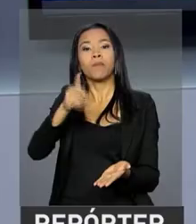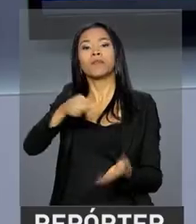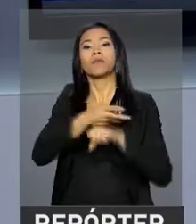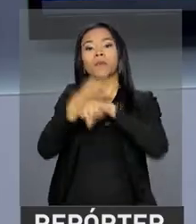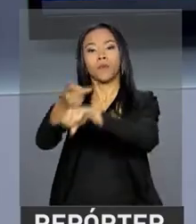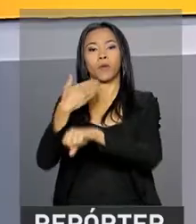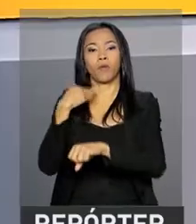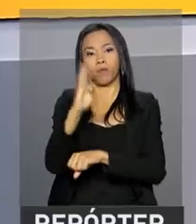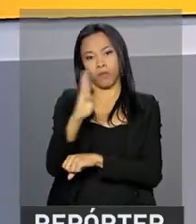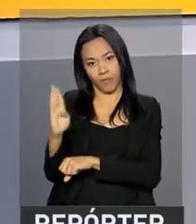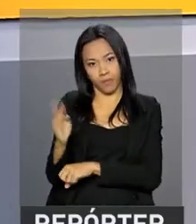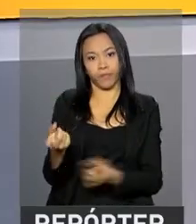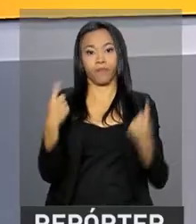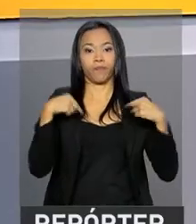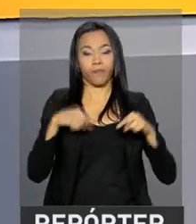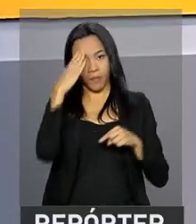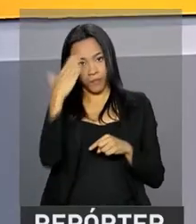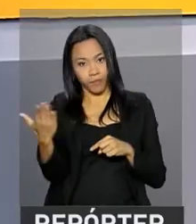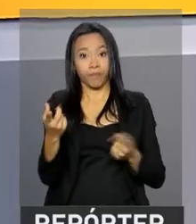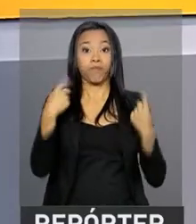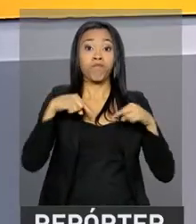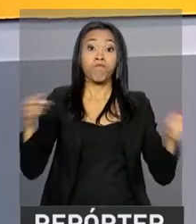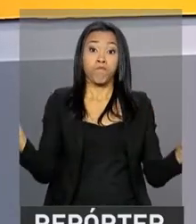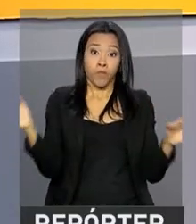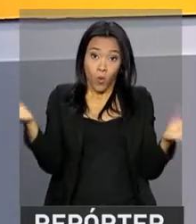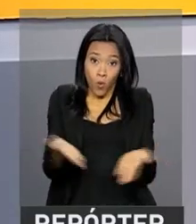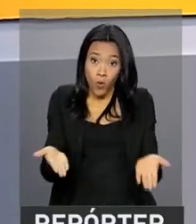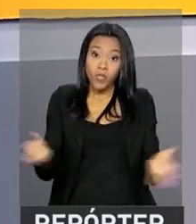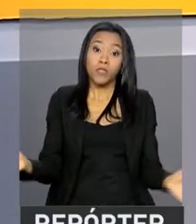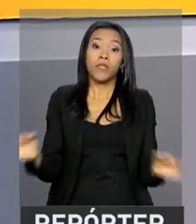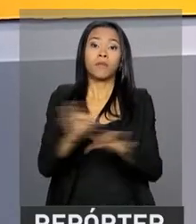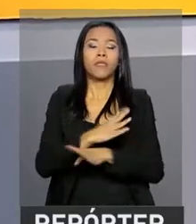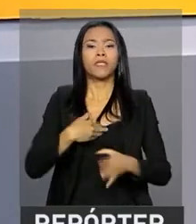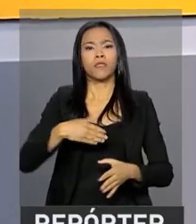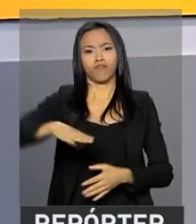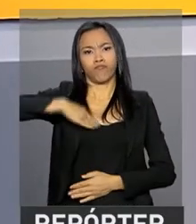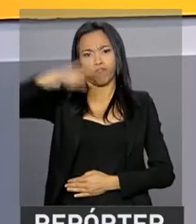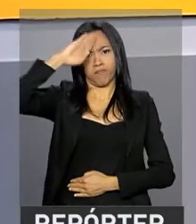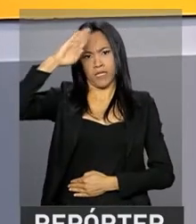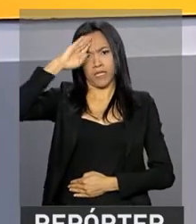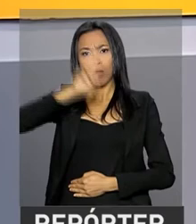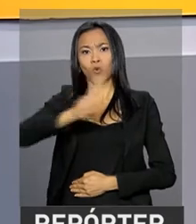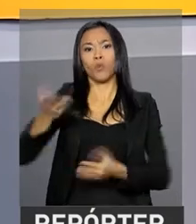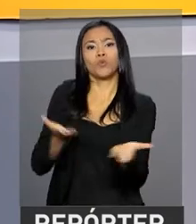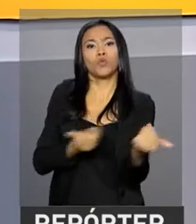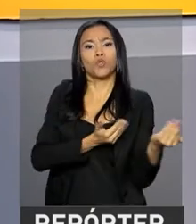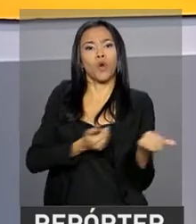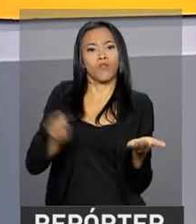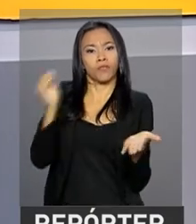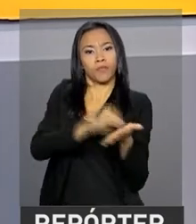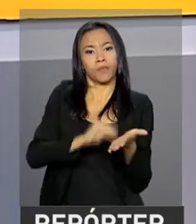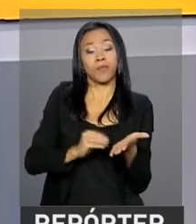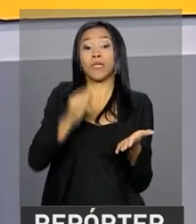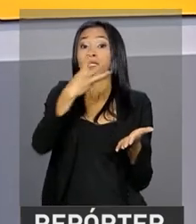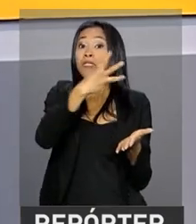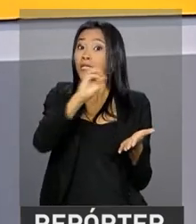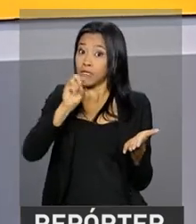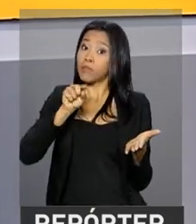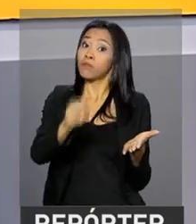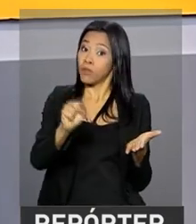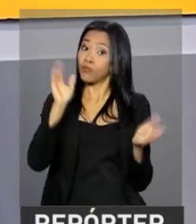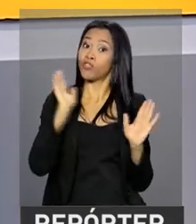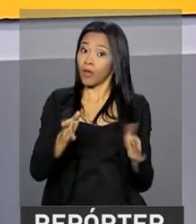thaíssa e termina hoje o prazo para o alistamento militar cerca de um milhão e trezentos mil jovens já iniciaram o